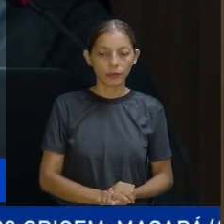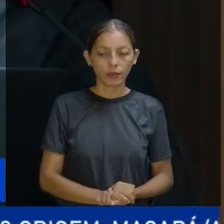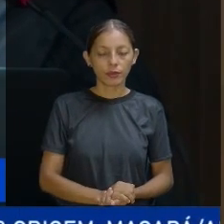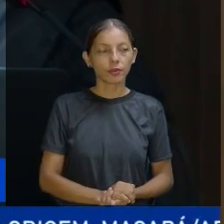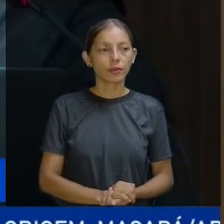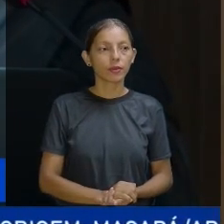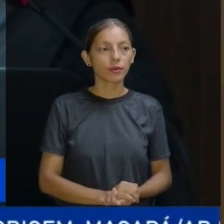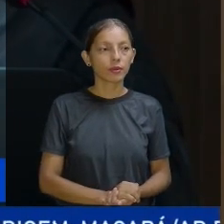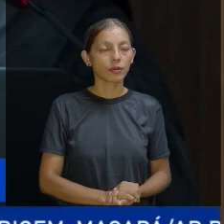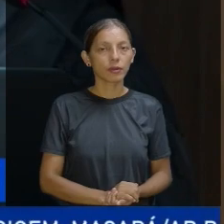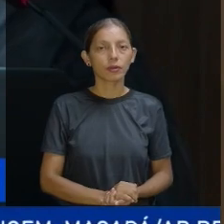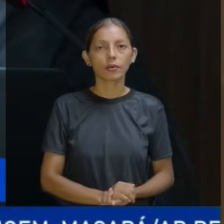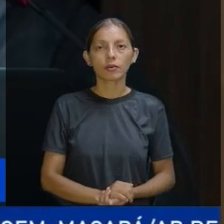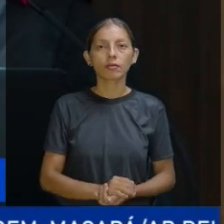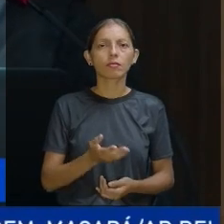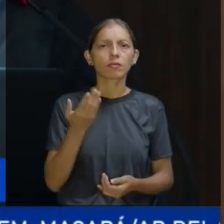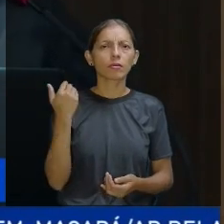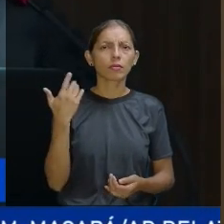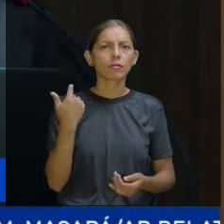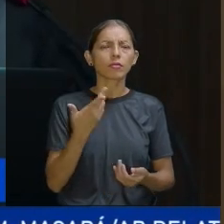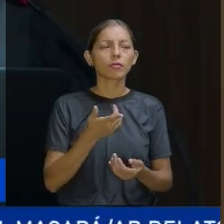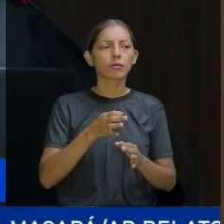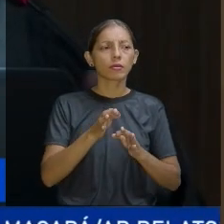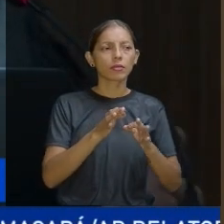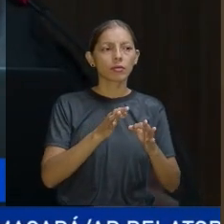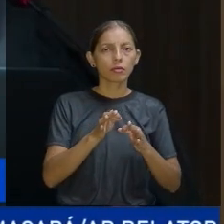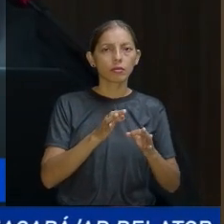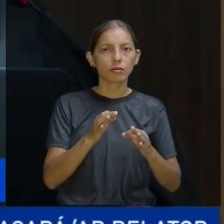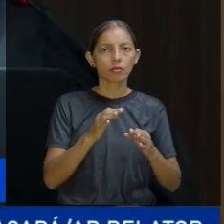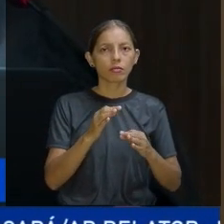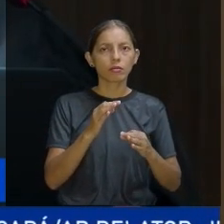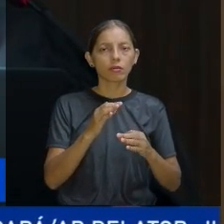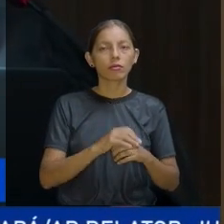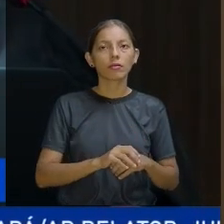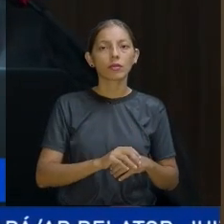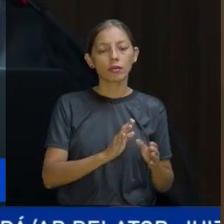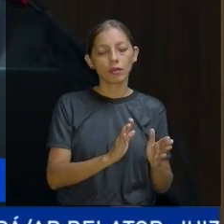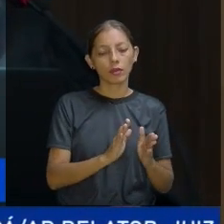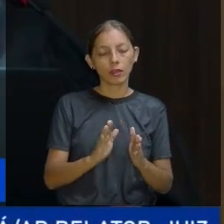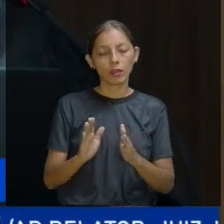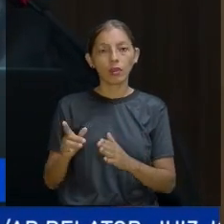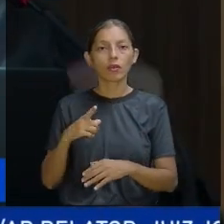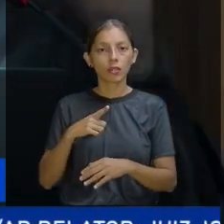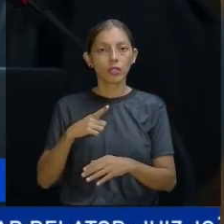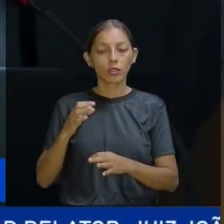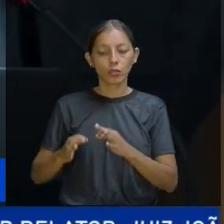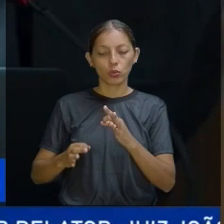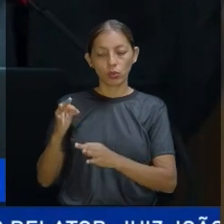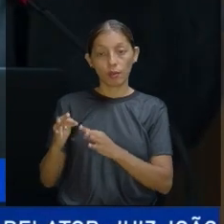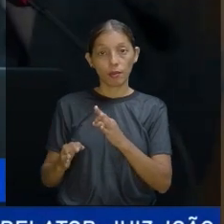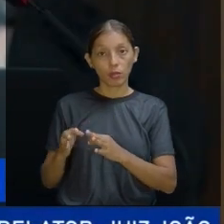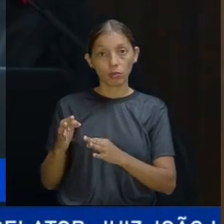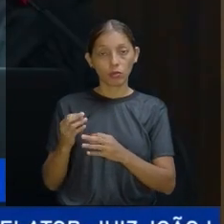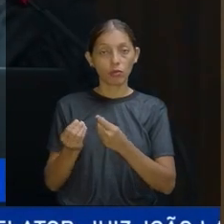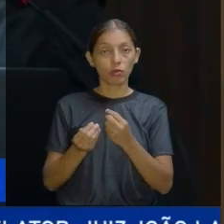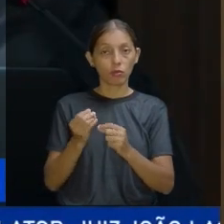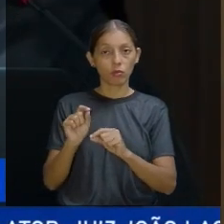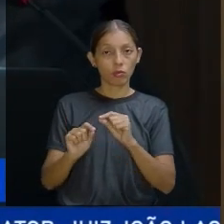resolução estava sendo elaborada, houve um julgamento de uma DIN pelo Supremo Tribunal Federal que dizia respeito